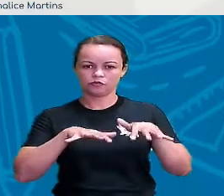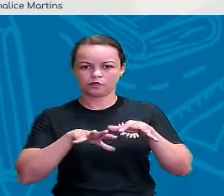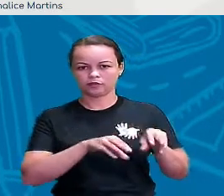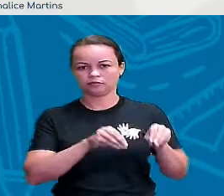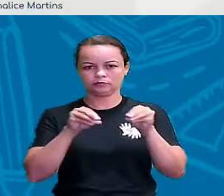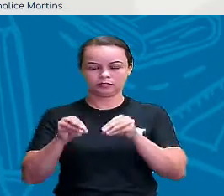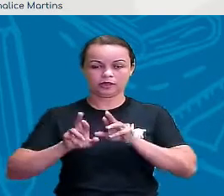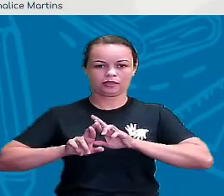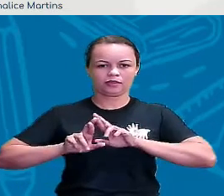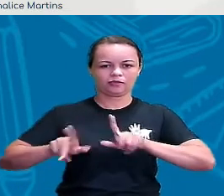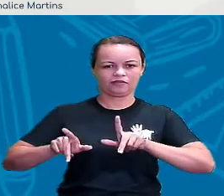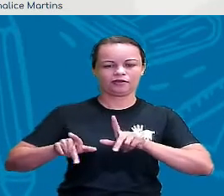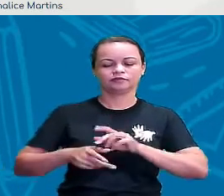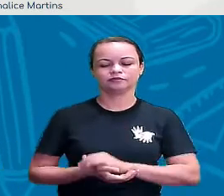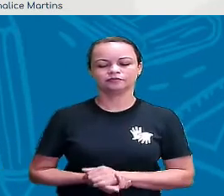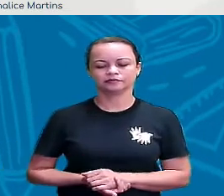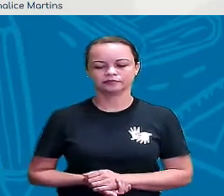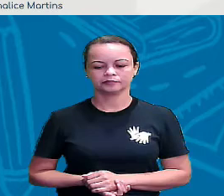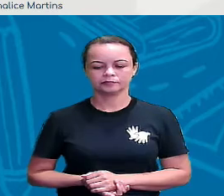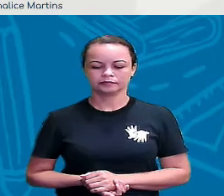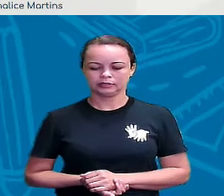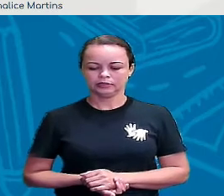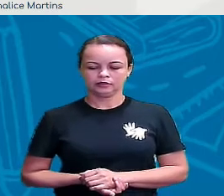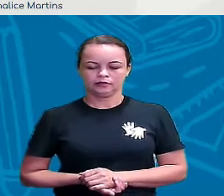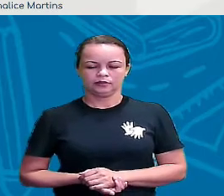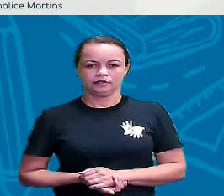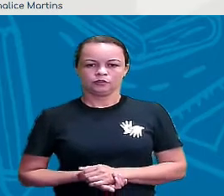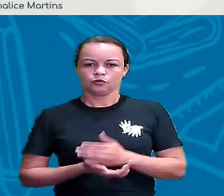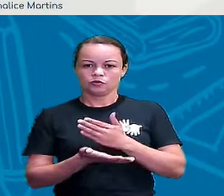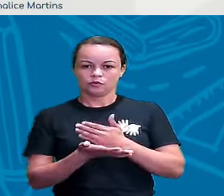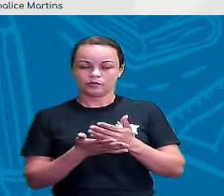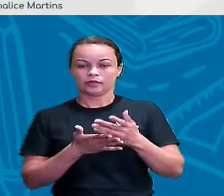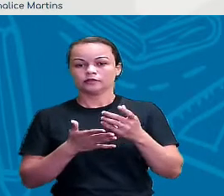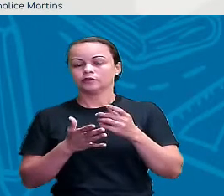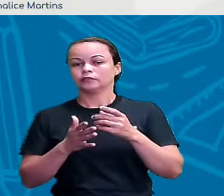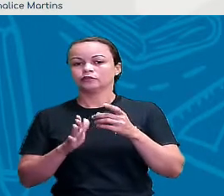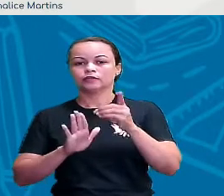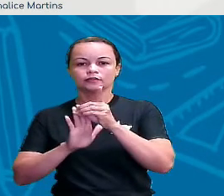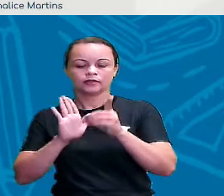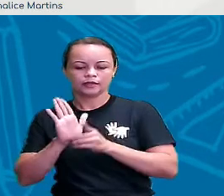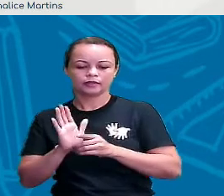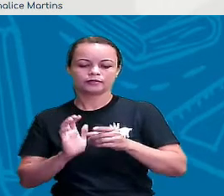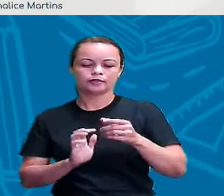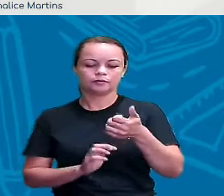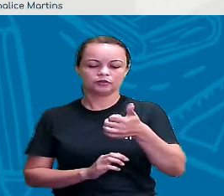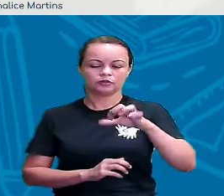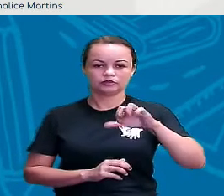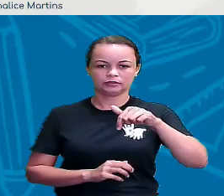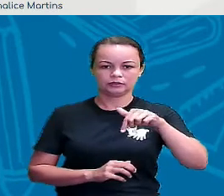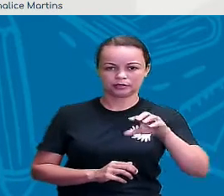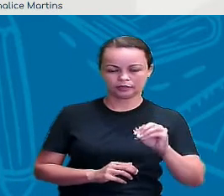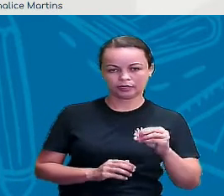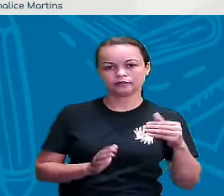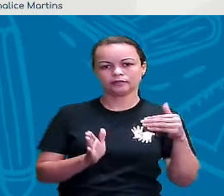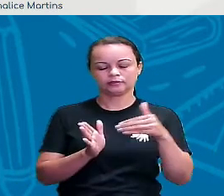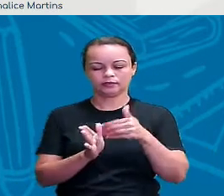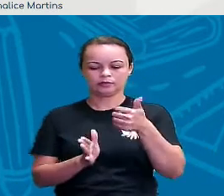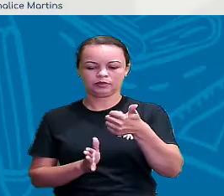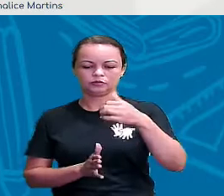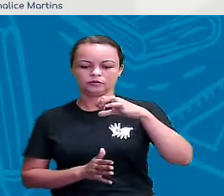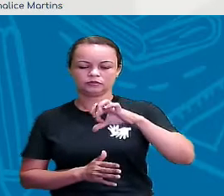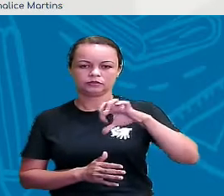migratório diferente, né, iniciando aí na década de 70, 1970 a